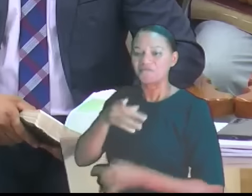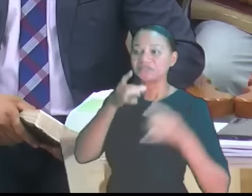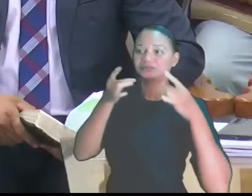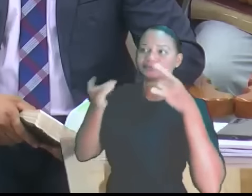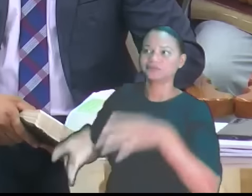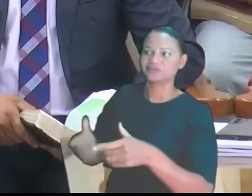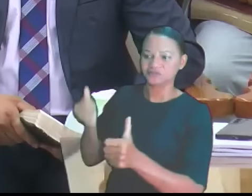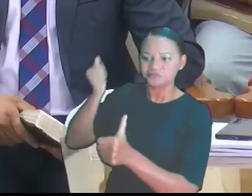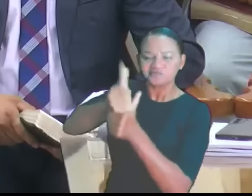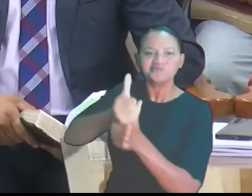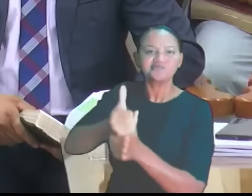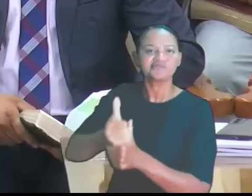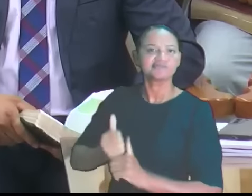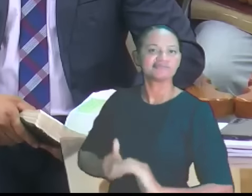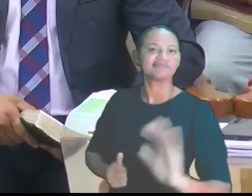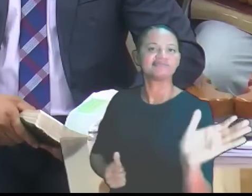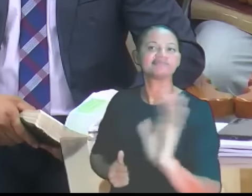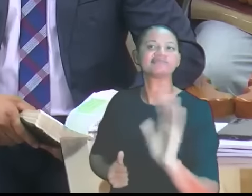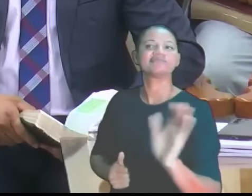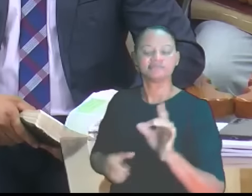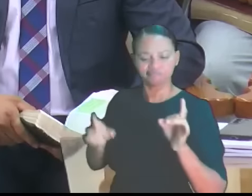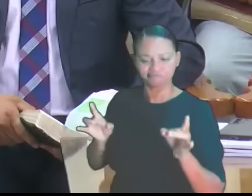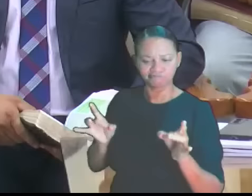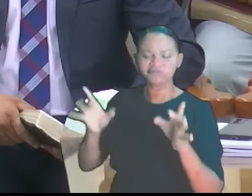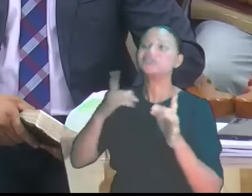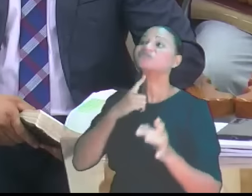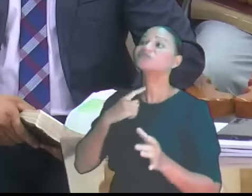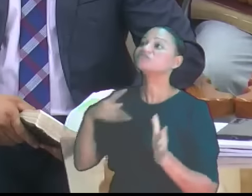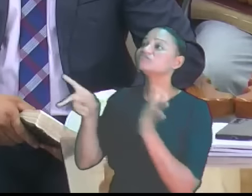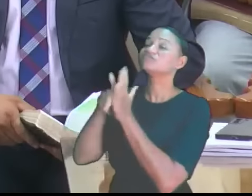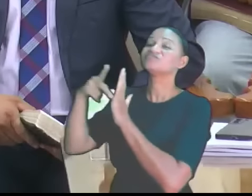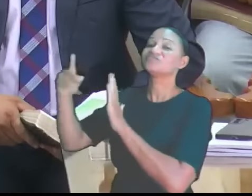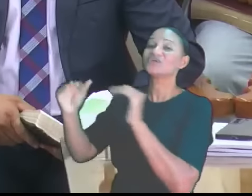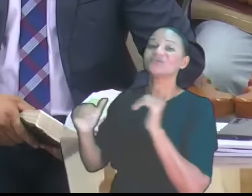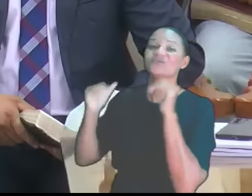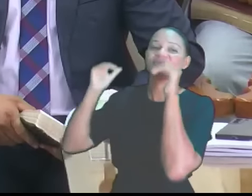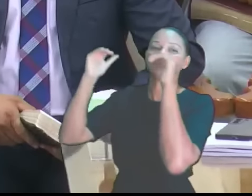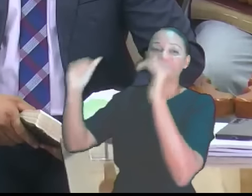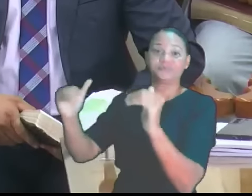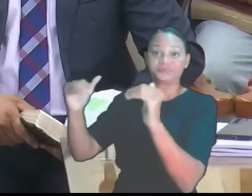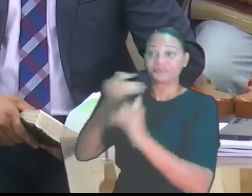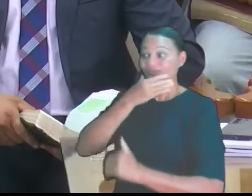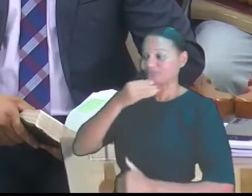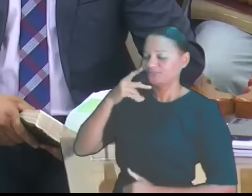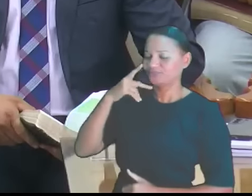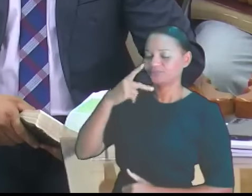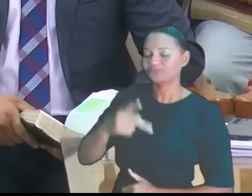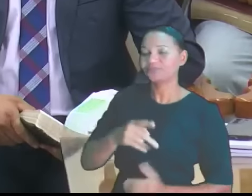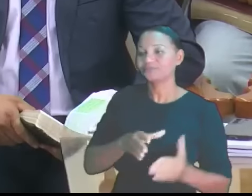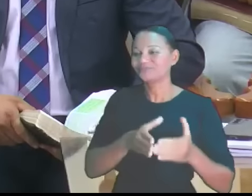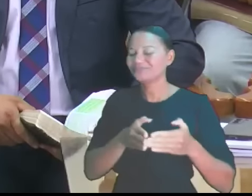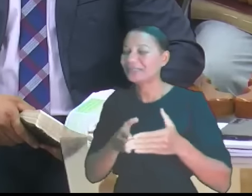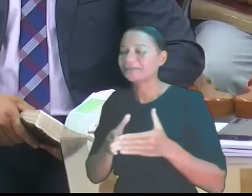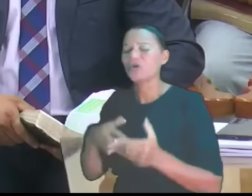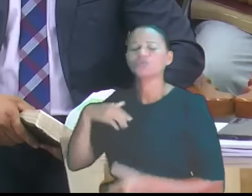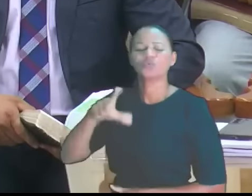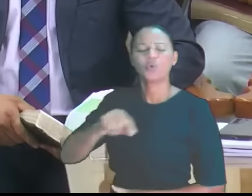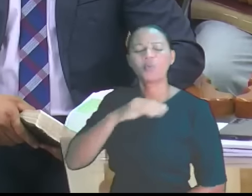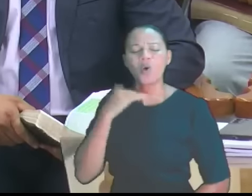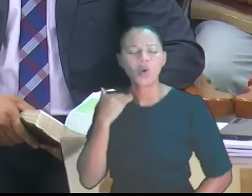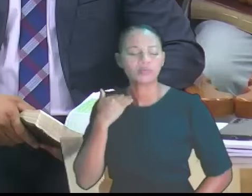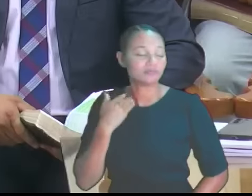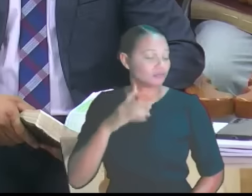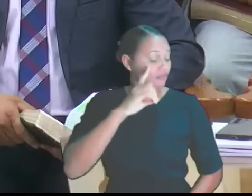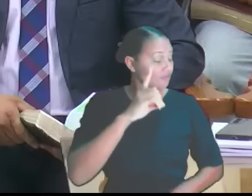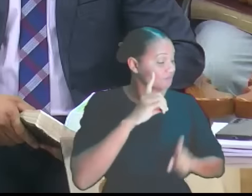o profeta. Deus cumpre a sua vontade soberana. O profeta no meio do caminho prefere morrer do que ir. Deus disse: não vai